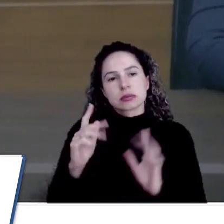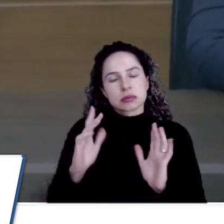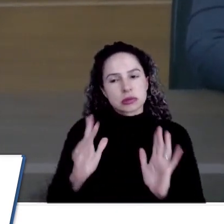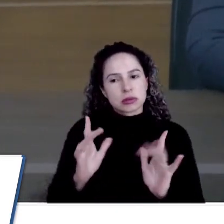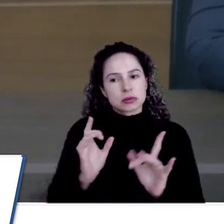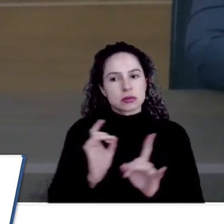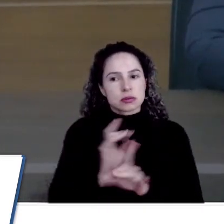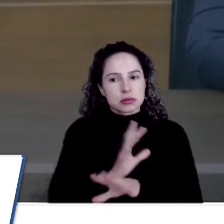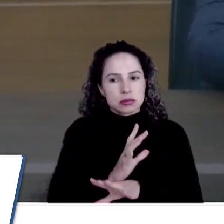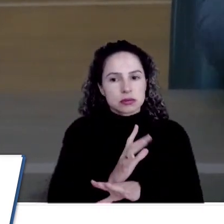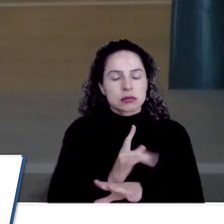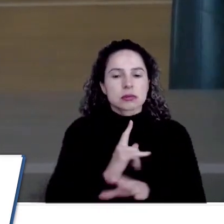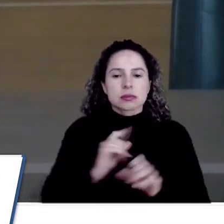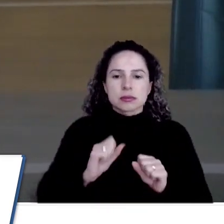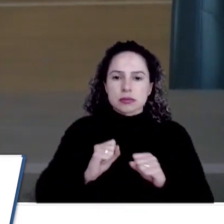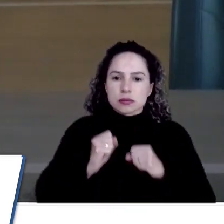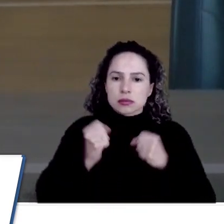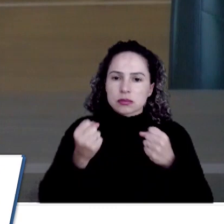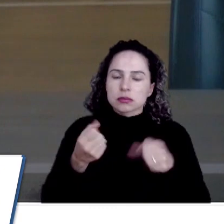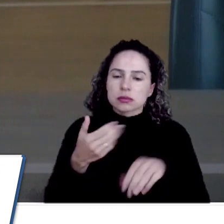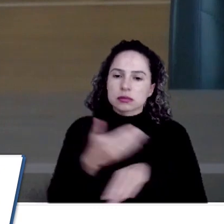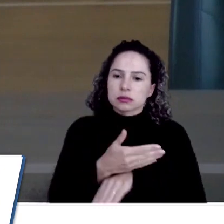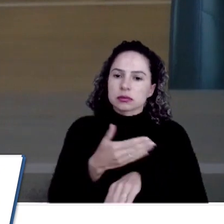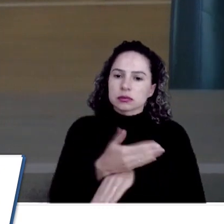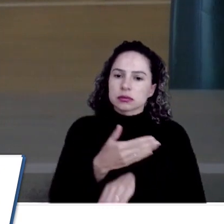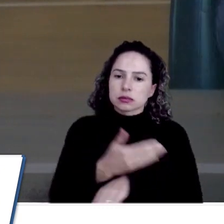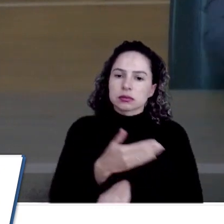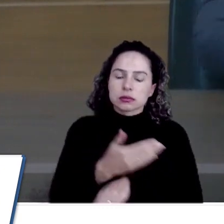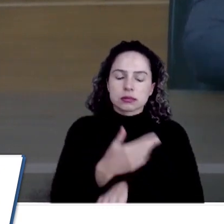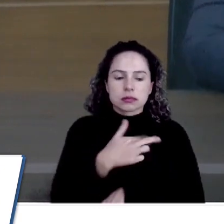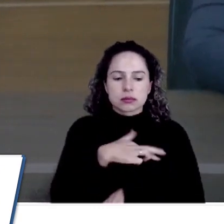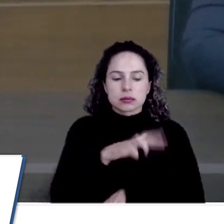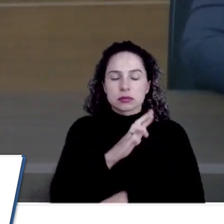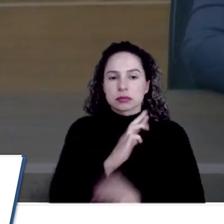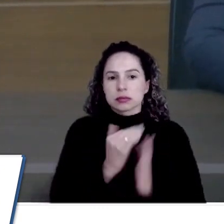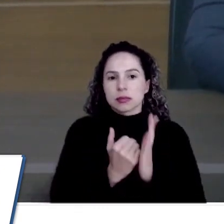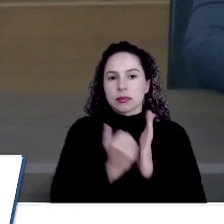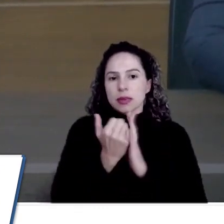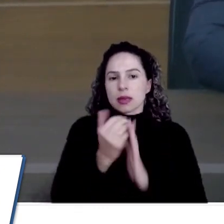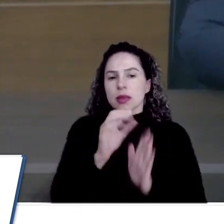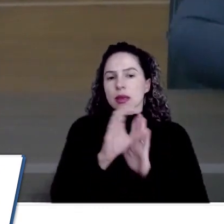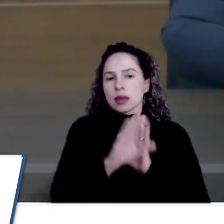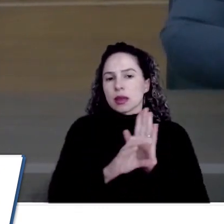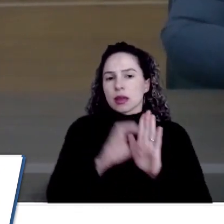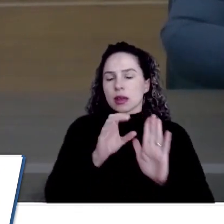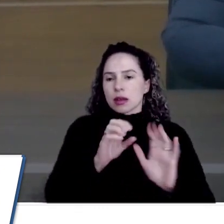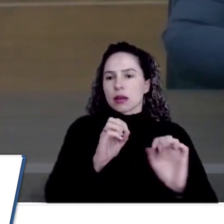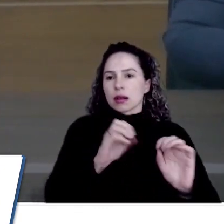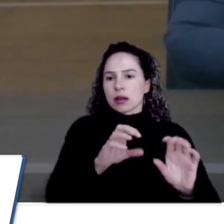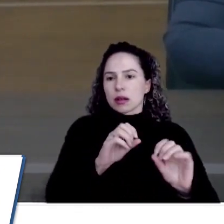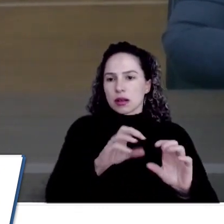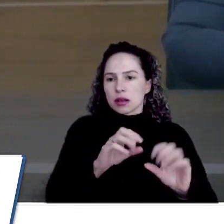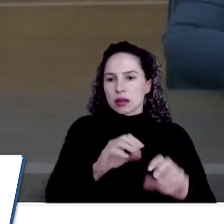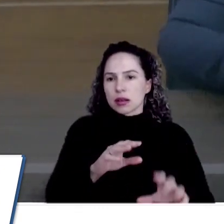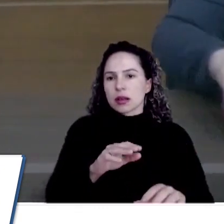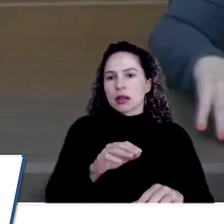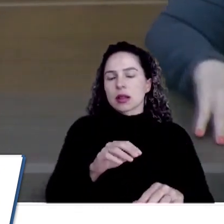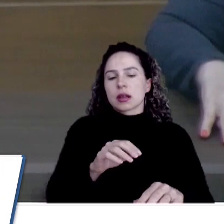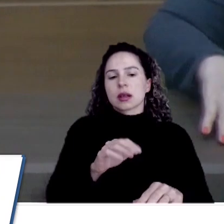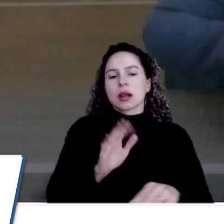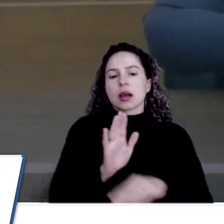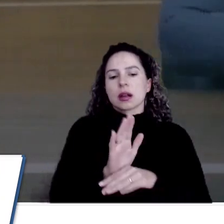profissionais, intensificou sua participação na vida religiosa. Catequista, ministra da